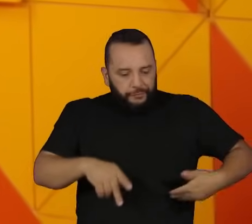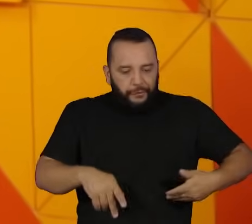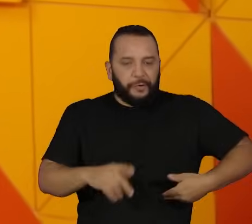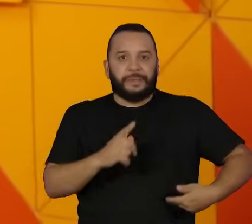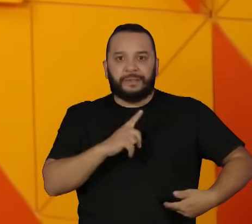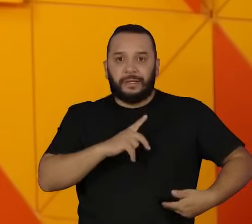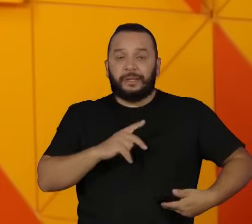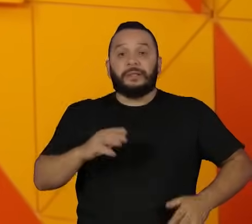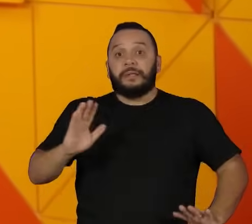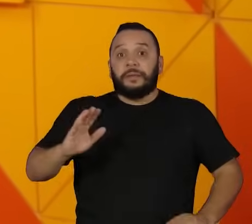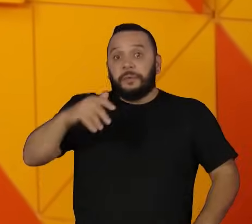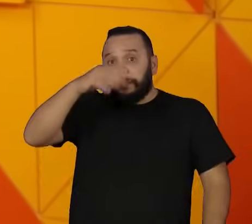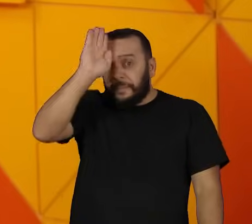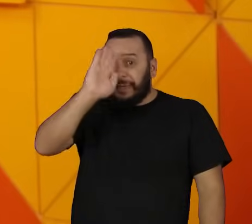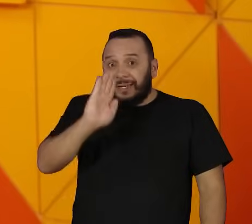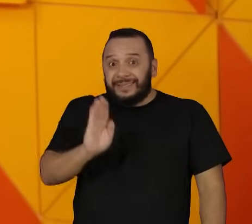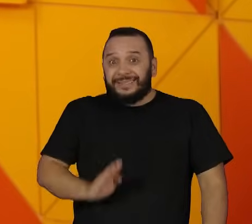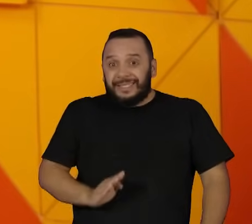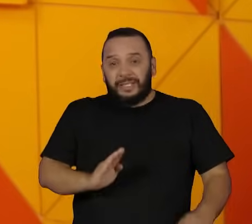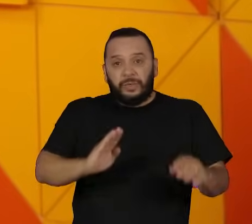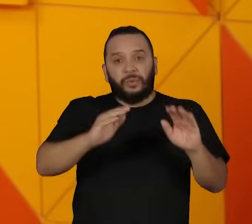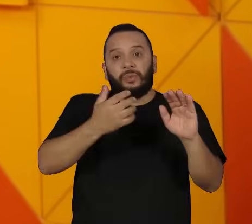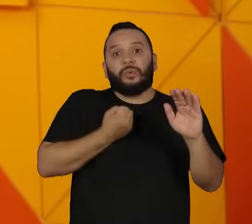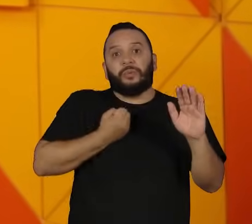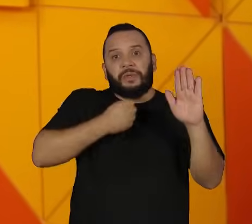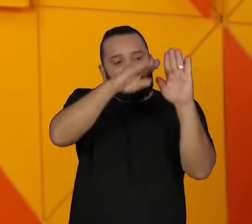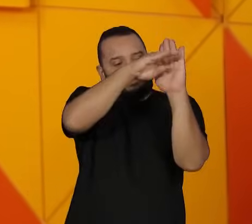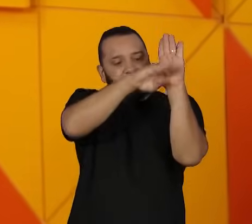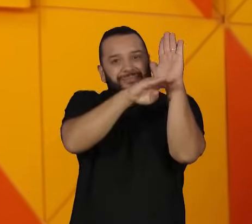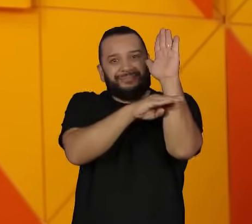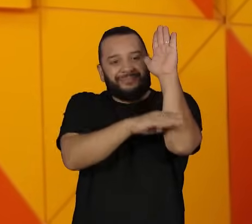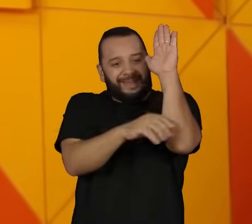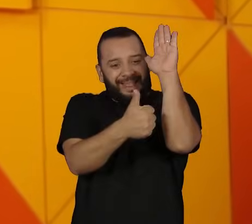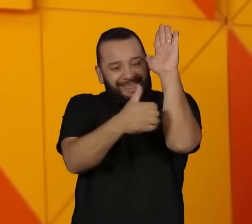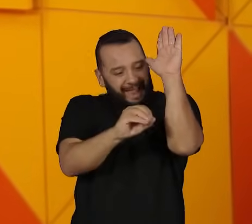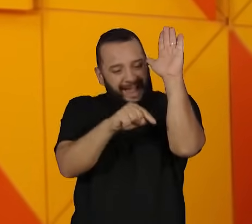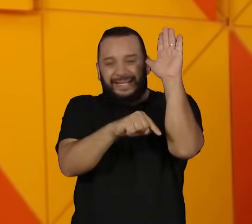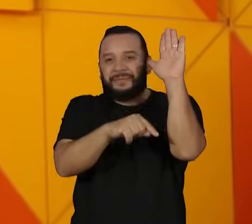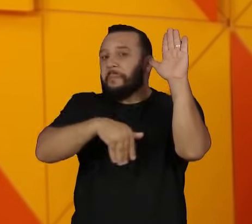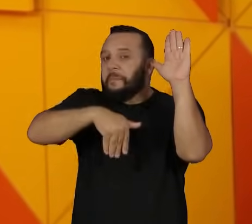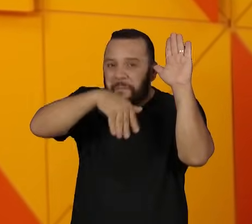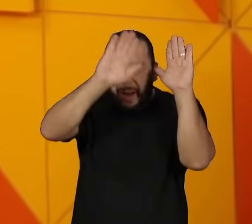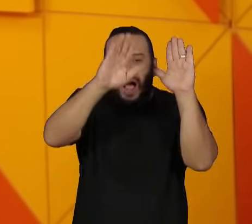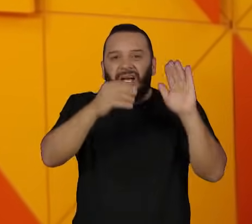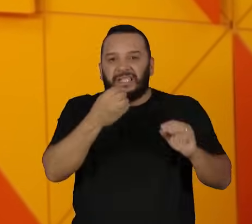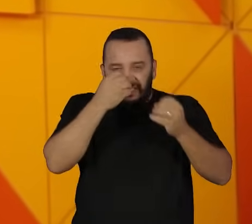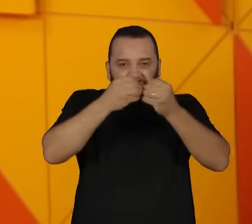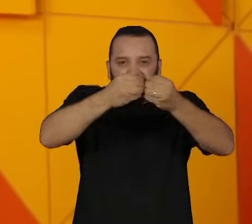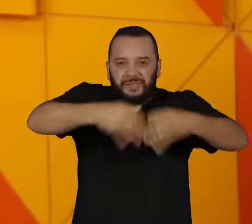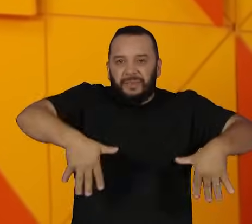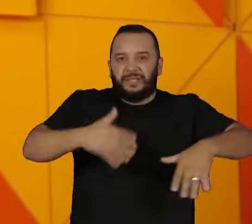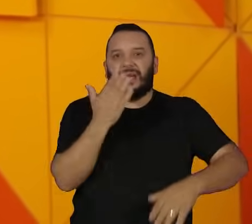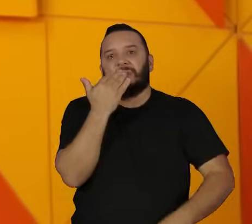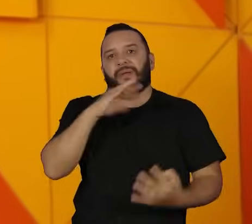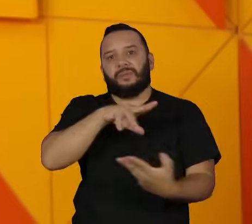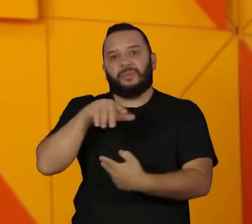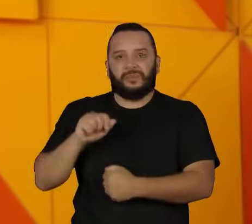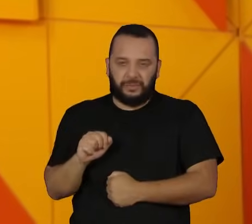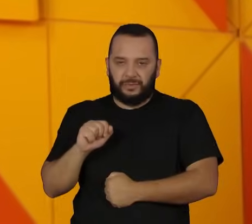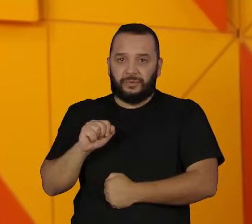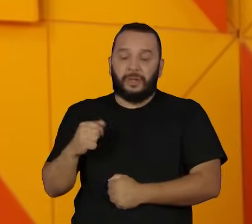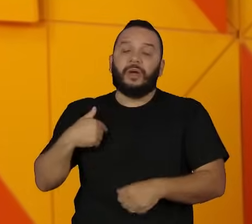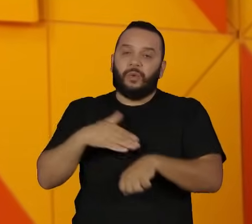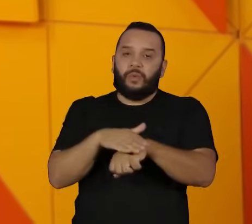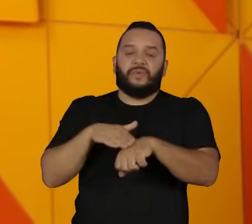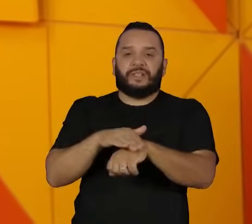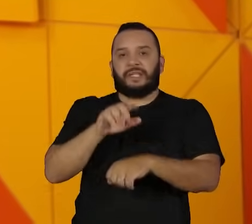que mais desperdiça alimentos em todo o mundo, gente. Nós vamos conversar com a gastrônoma Dani Pimenta para a gente entender de